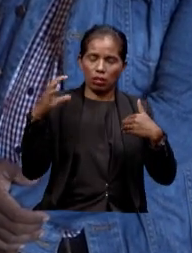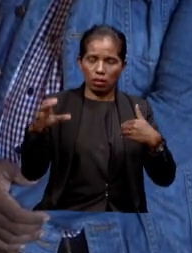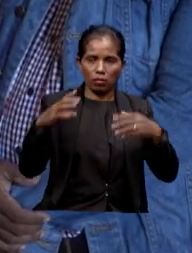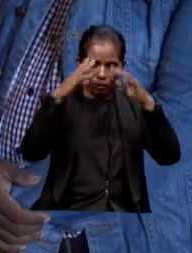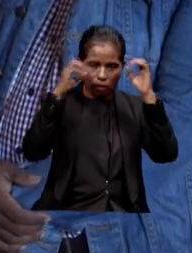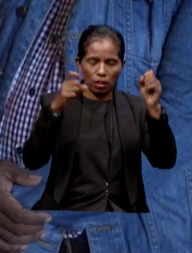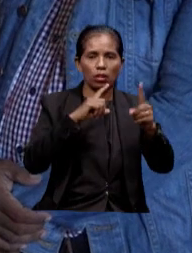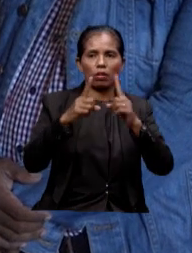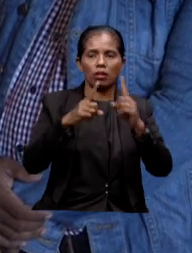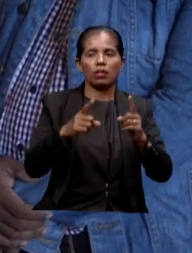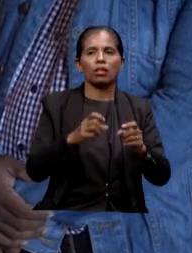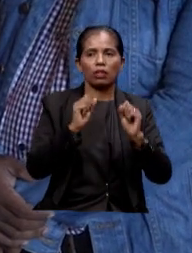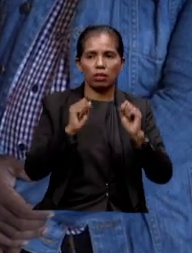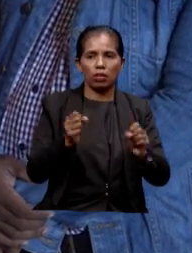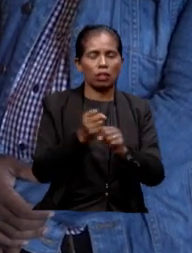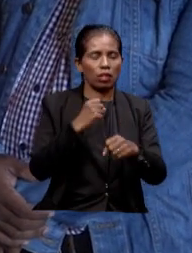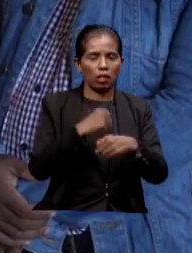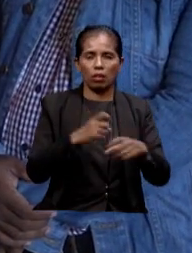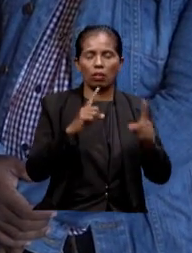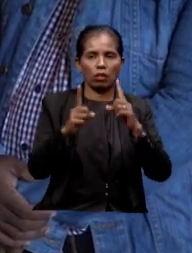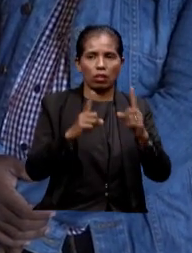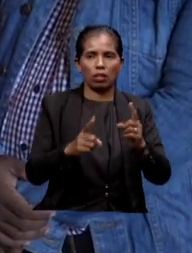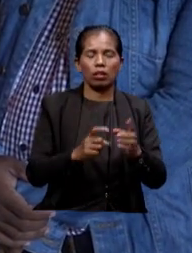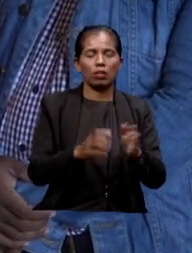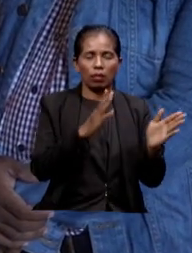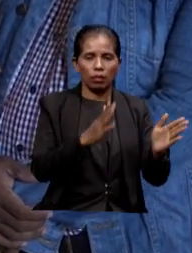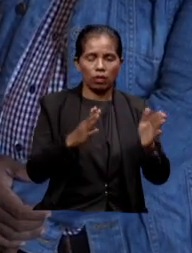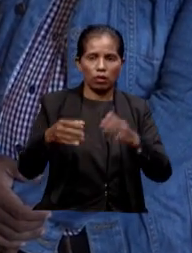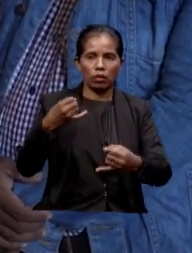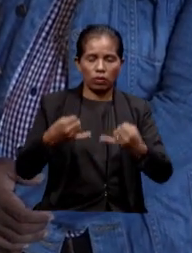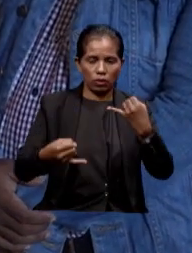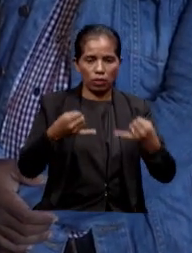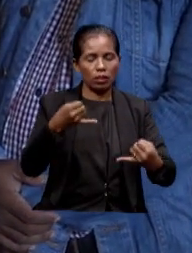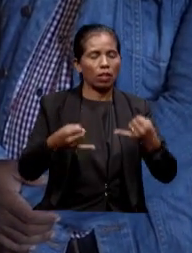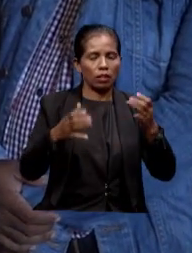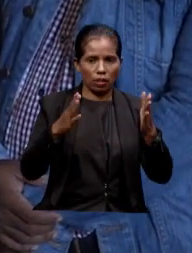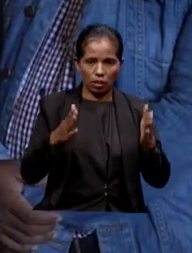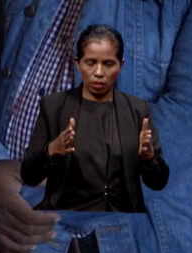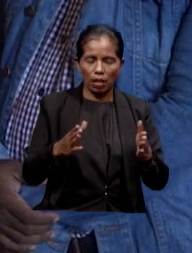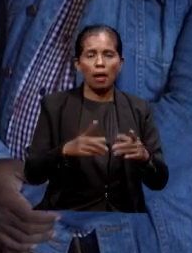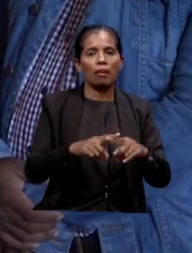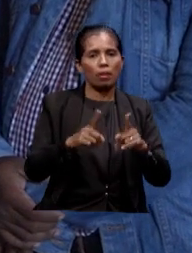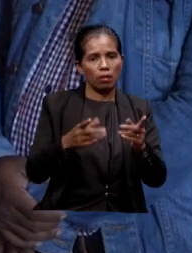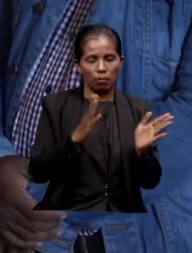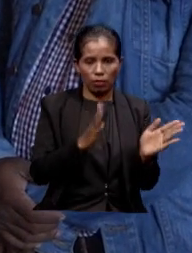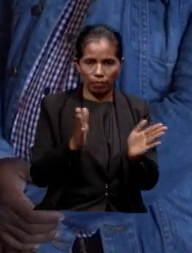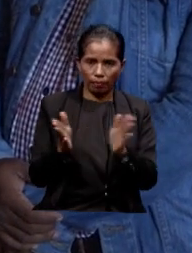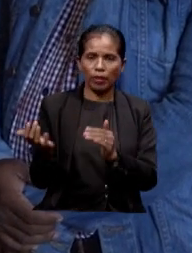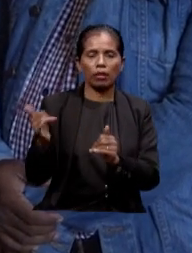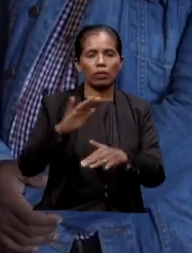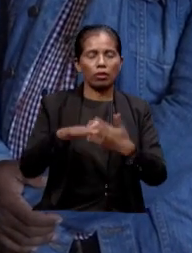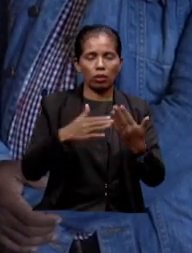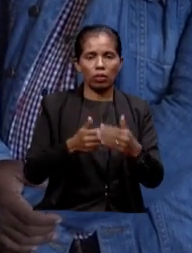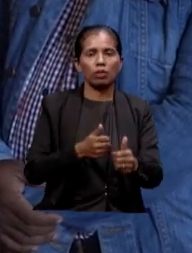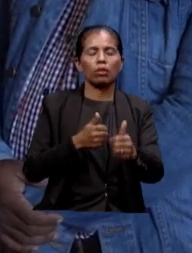ke explika kata nia se lalu intervensi ba proses judicial irane mai be proses utuh tuh lawan